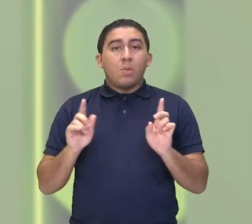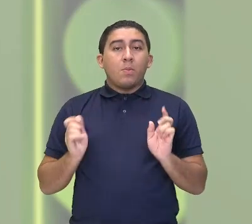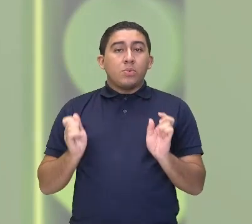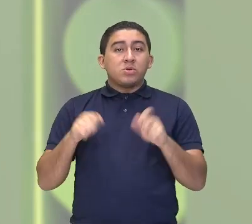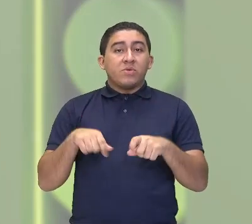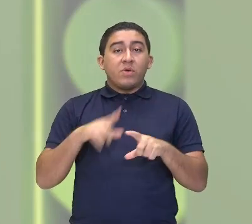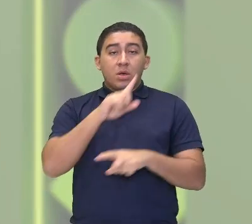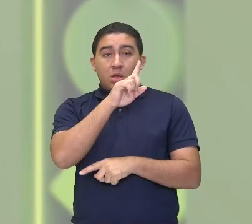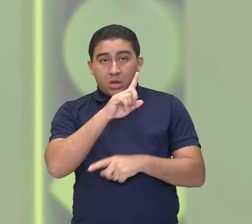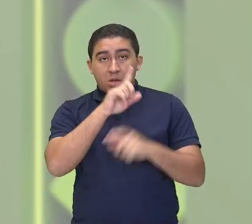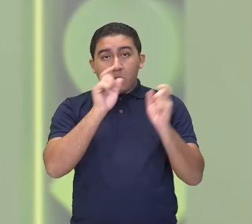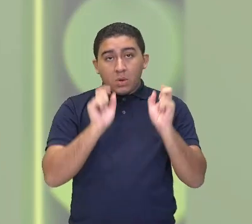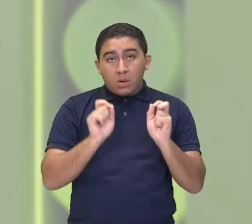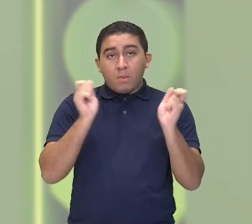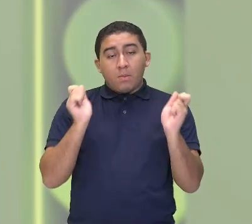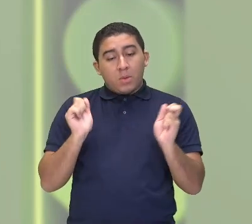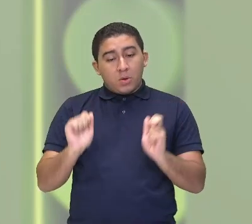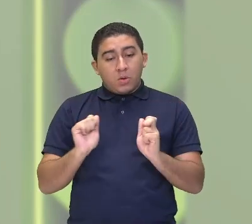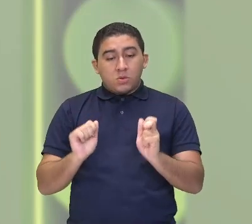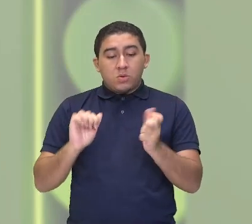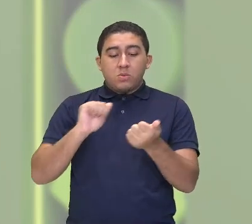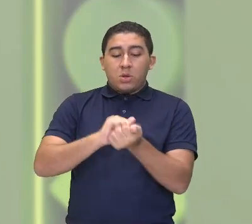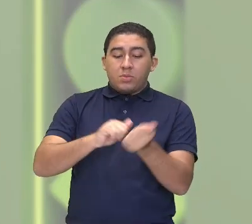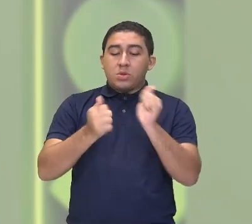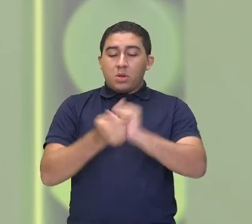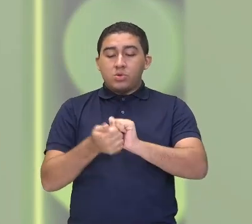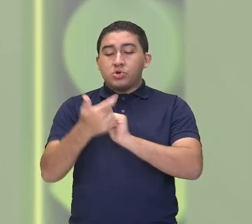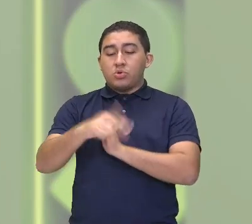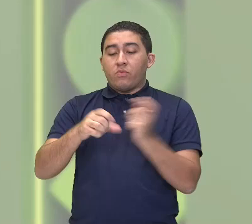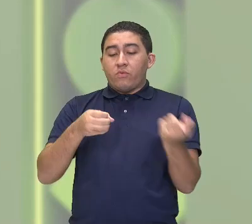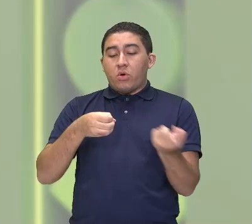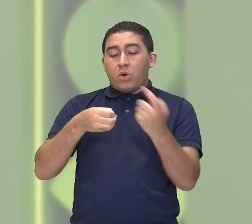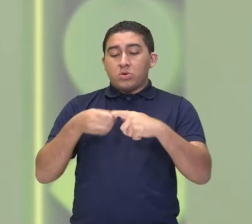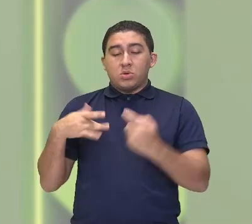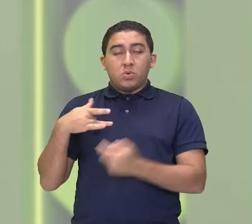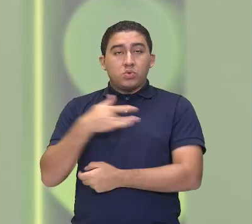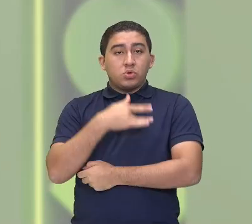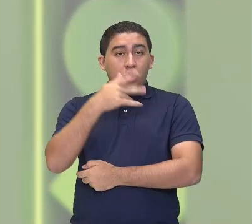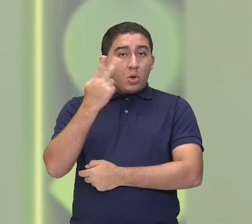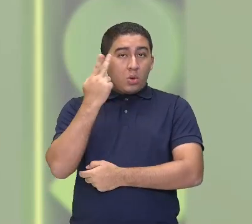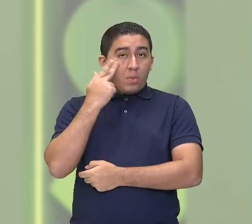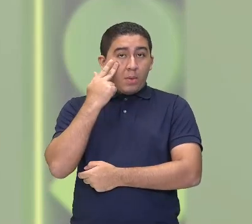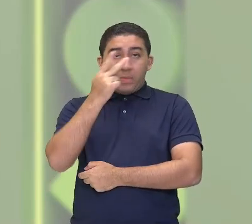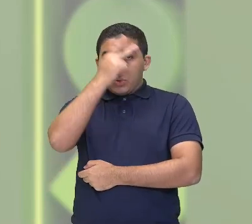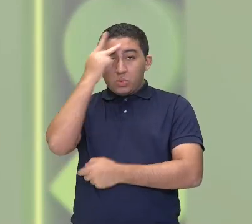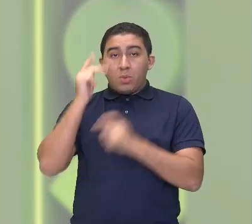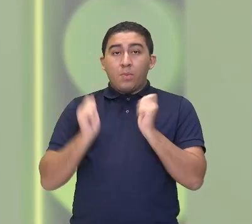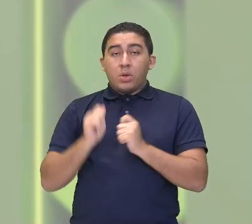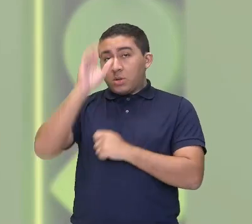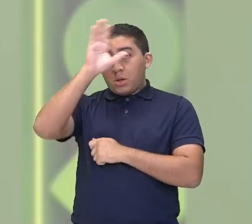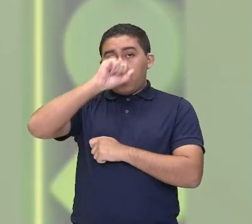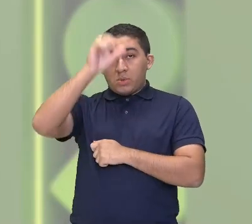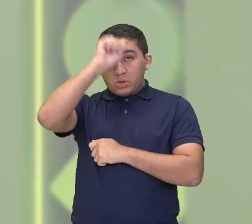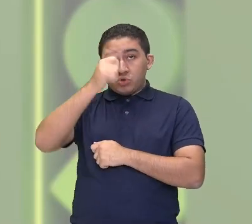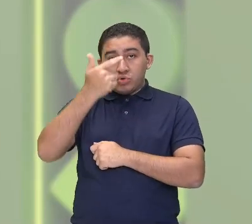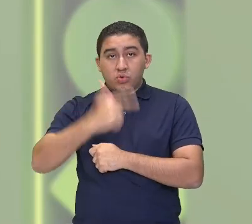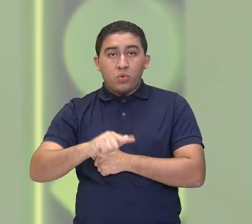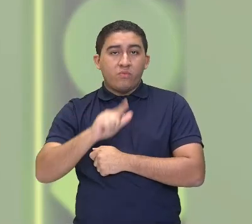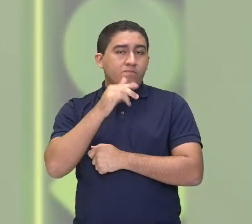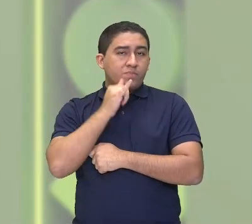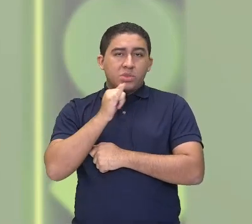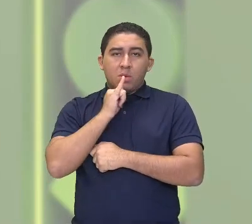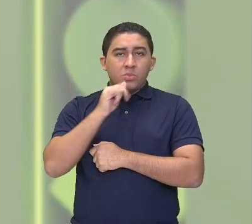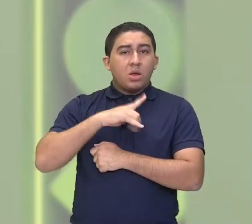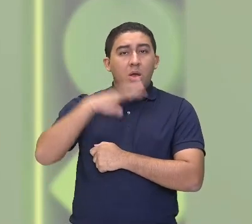cérebro possa ali se readaptar, né, se regenerar, e a pessoa possa aprender de novo ali coisas, vamos dizer assim,